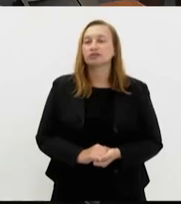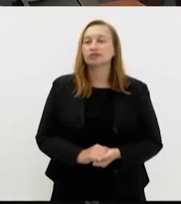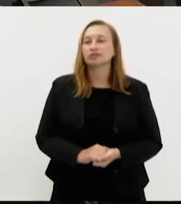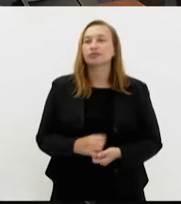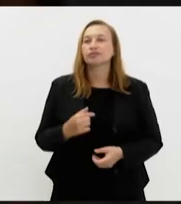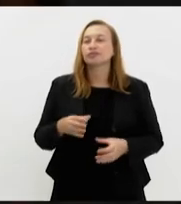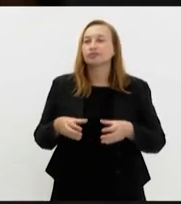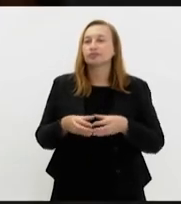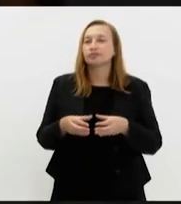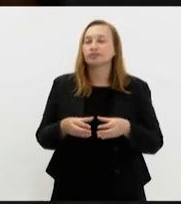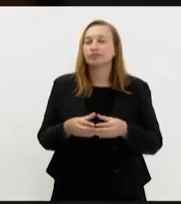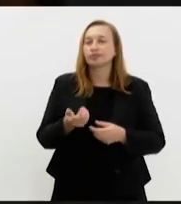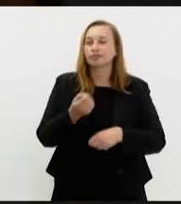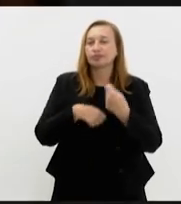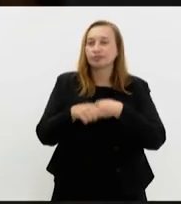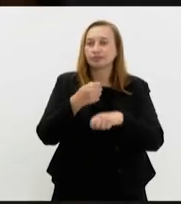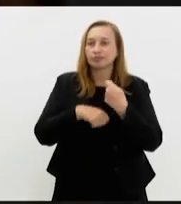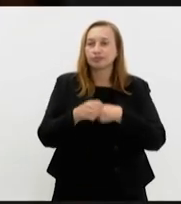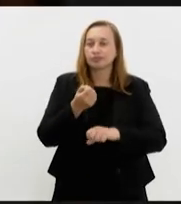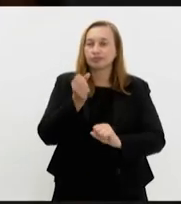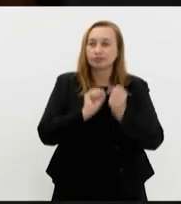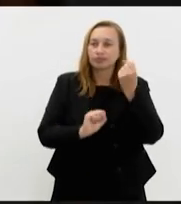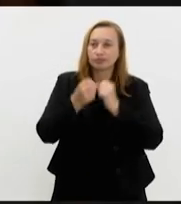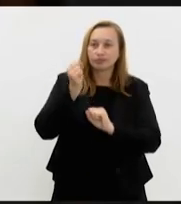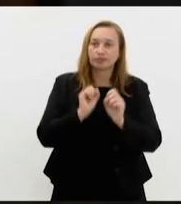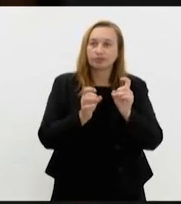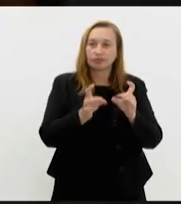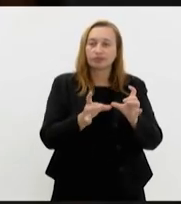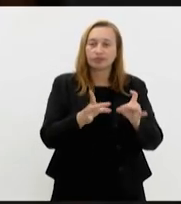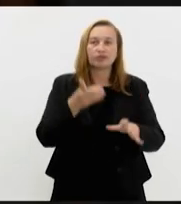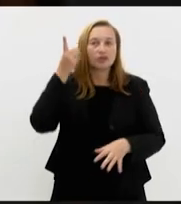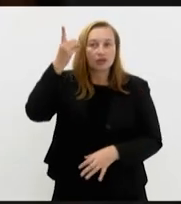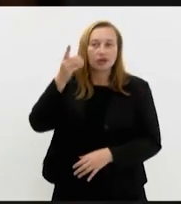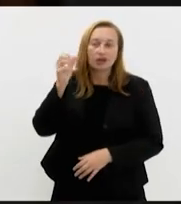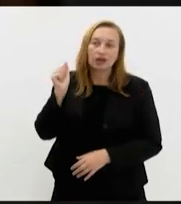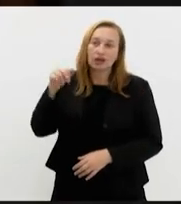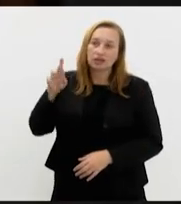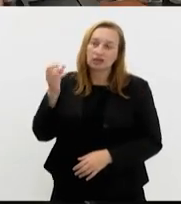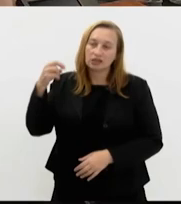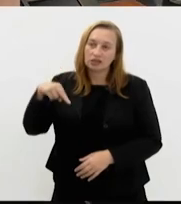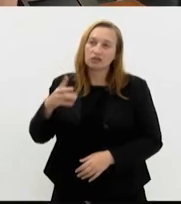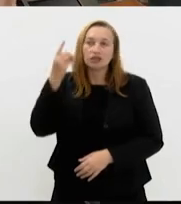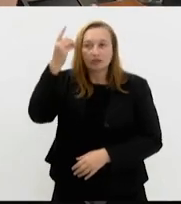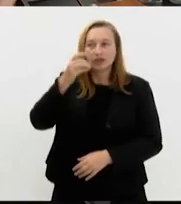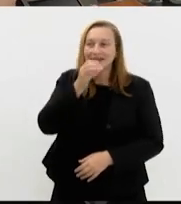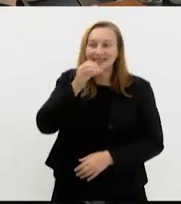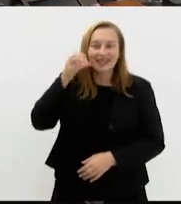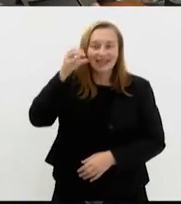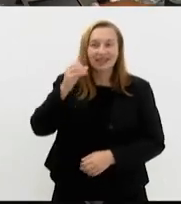Pela Comissão de Economia, Indústria e Comércio, deputado Anderson Moraes, deputada Célia Jordão.